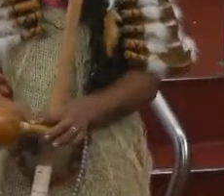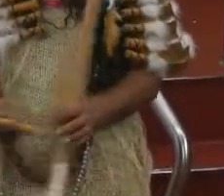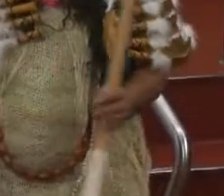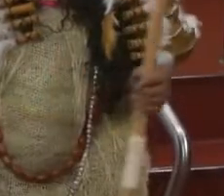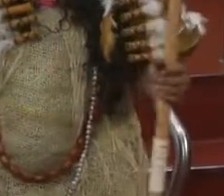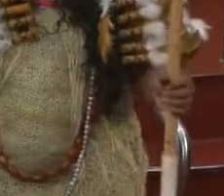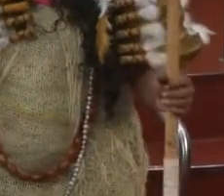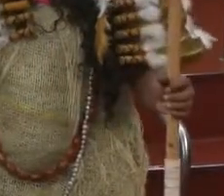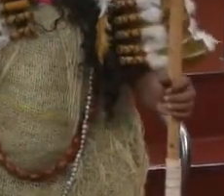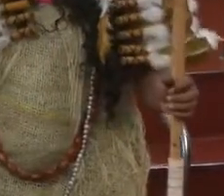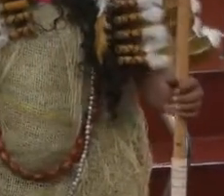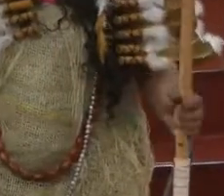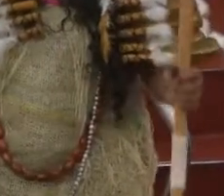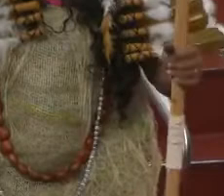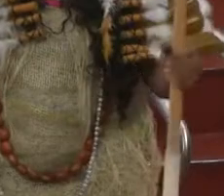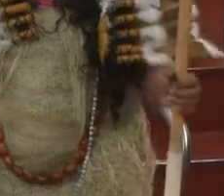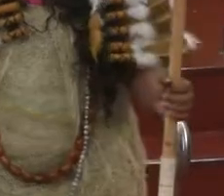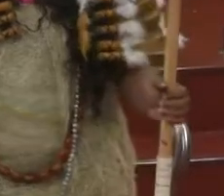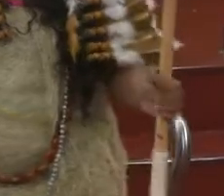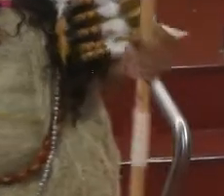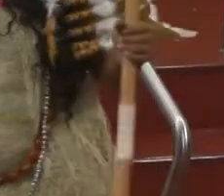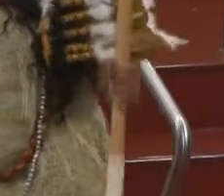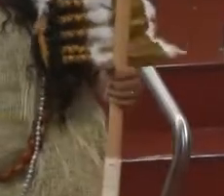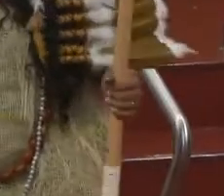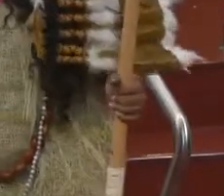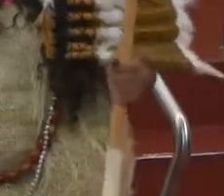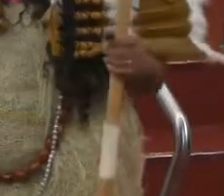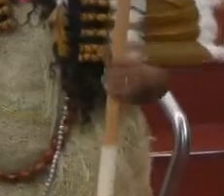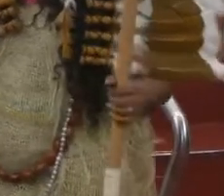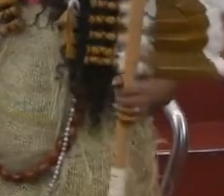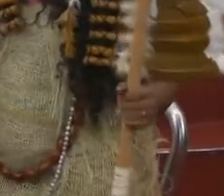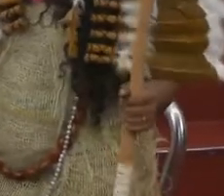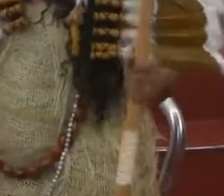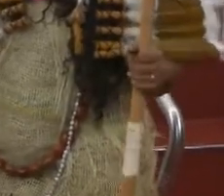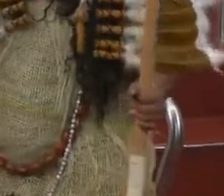G1 E aí